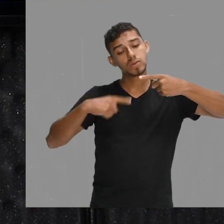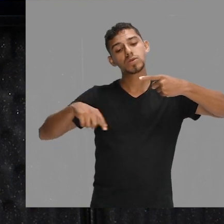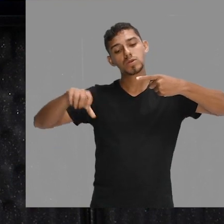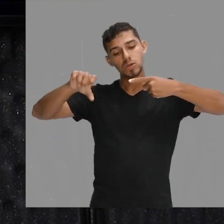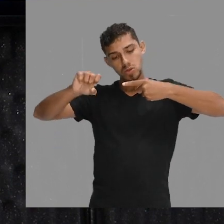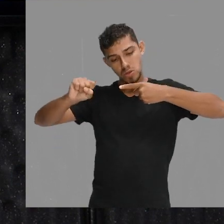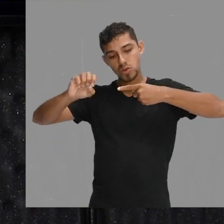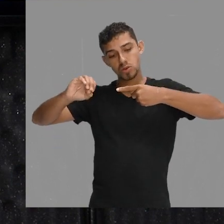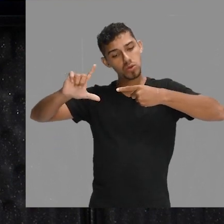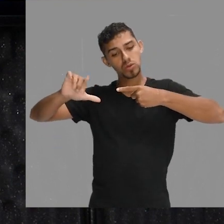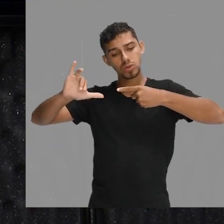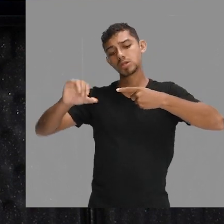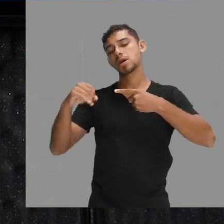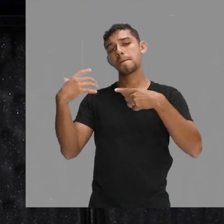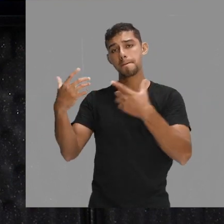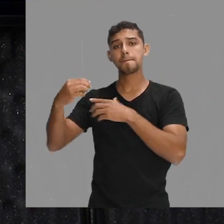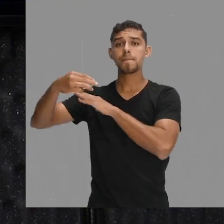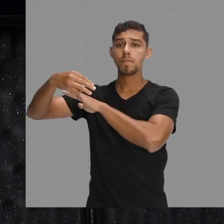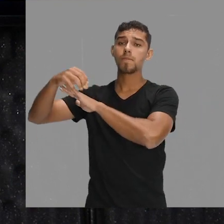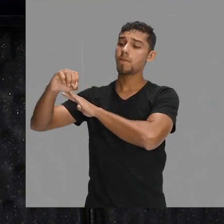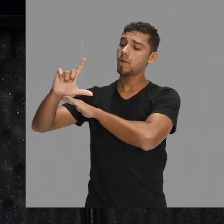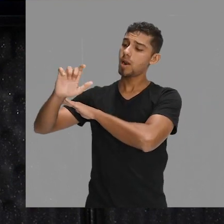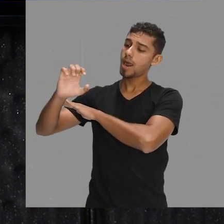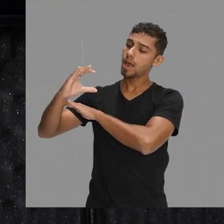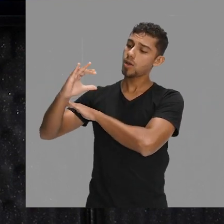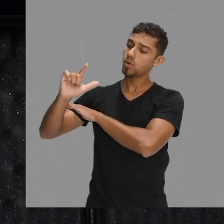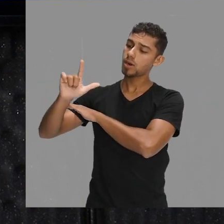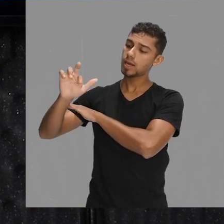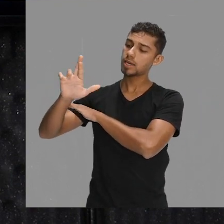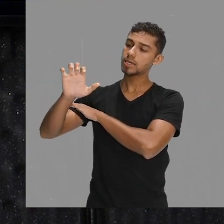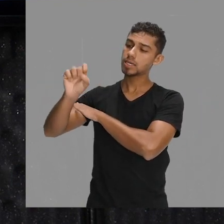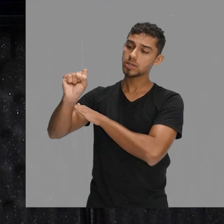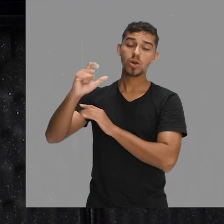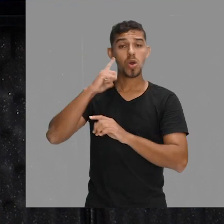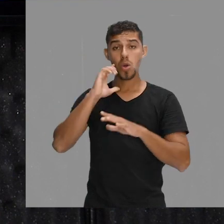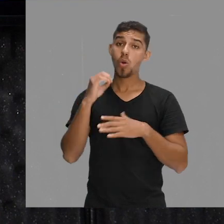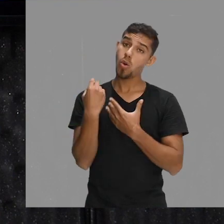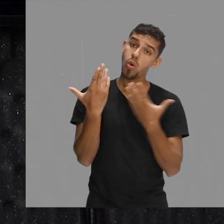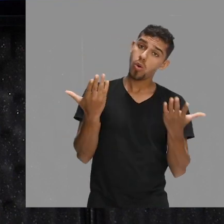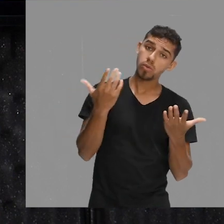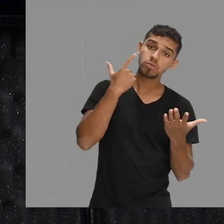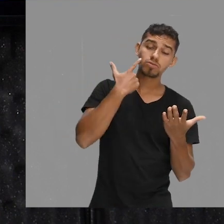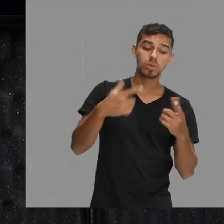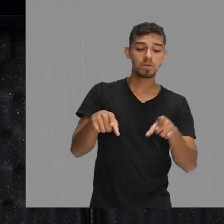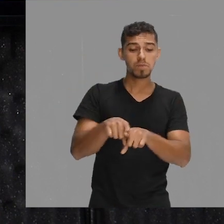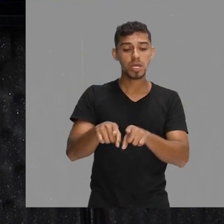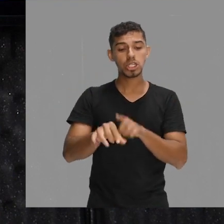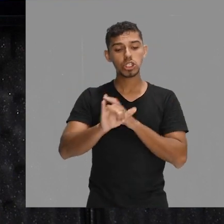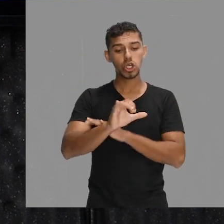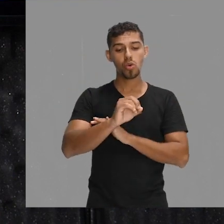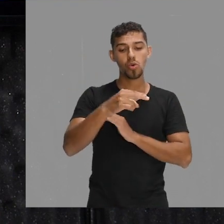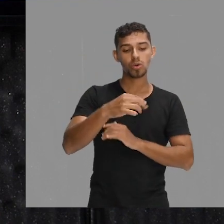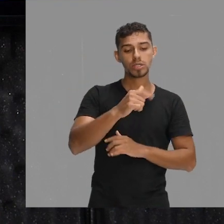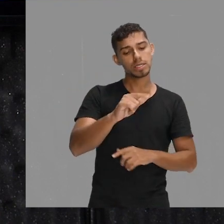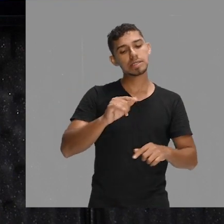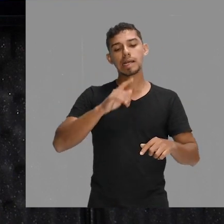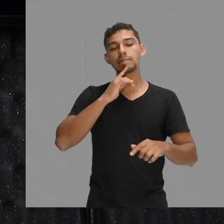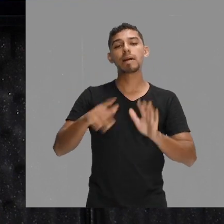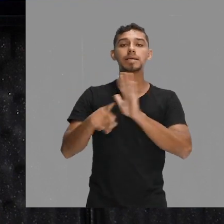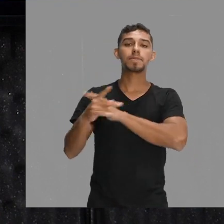soluções moleculares, ou também soluções iônicas, mas aí no caso dos